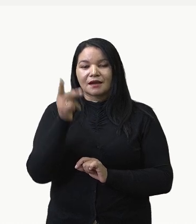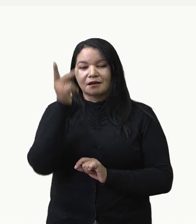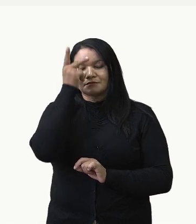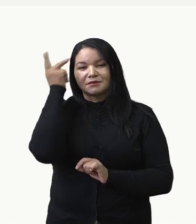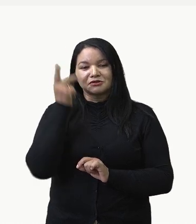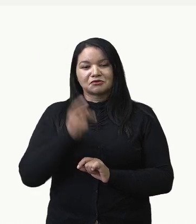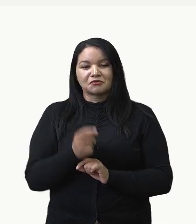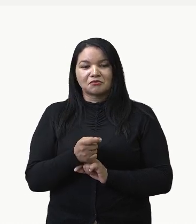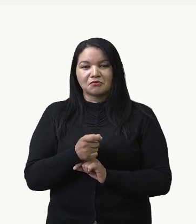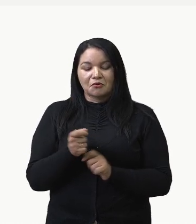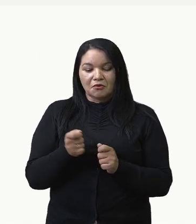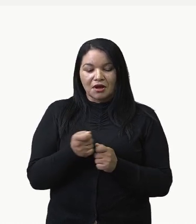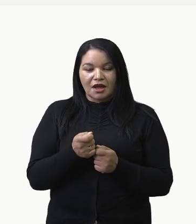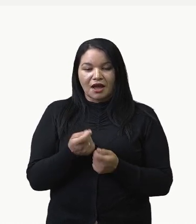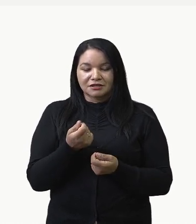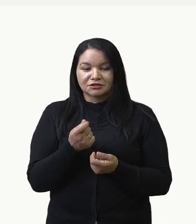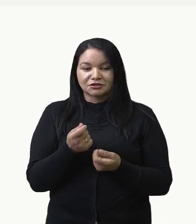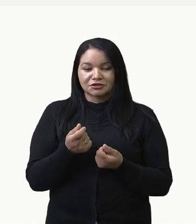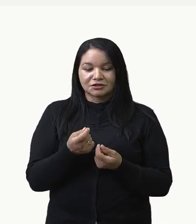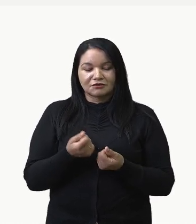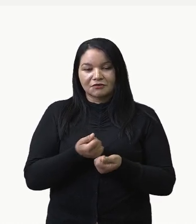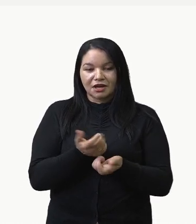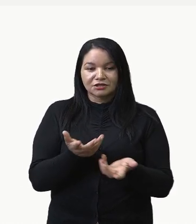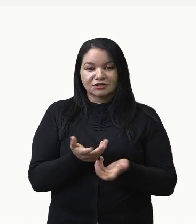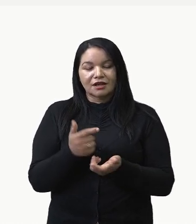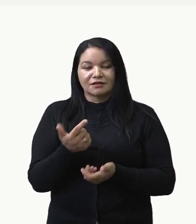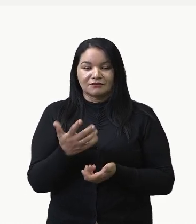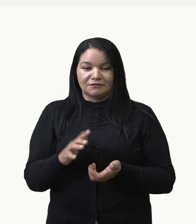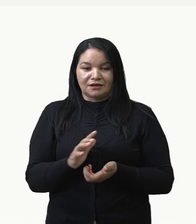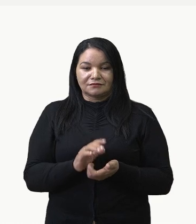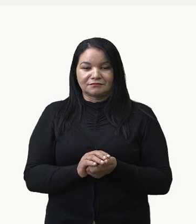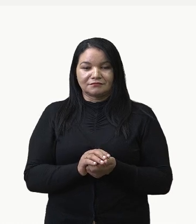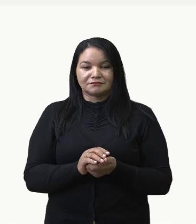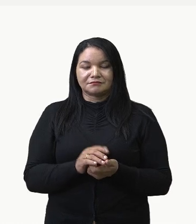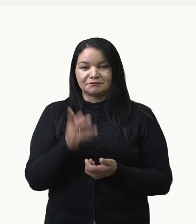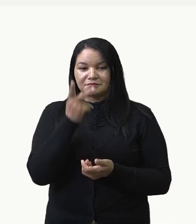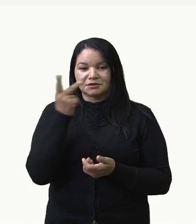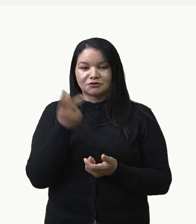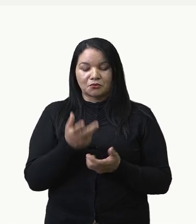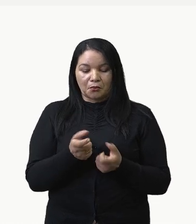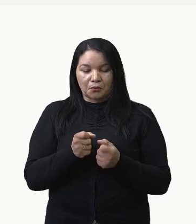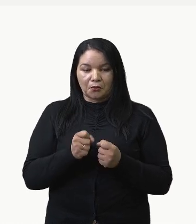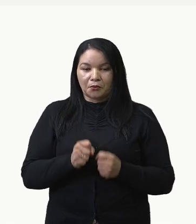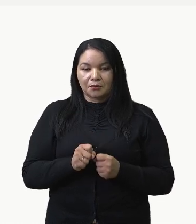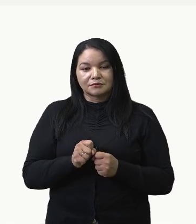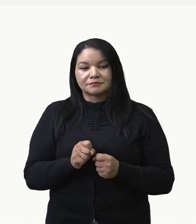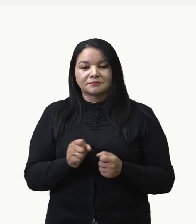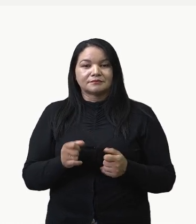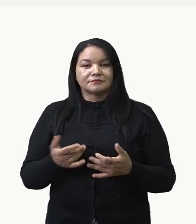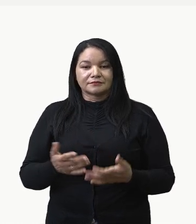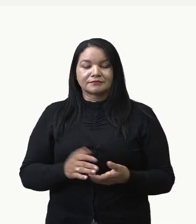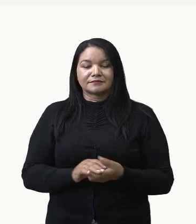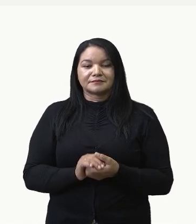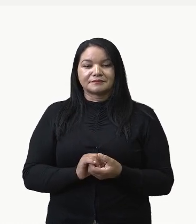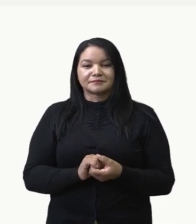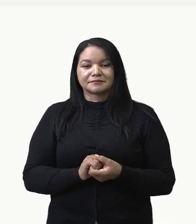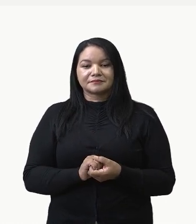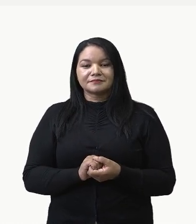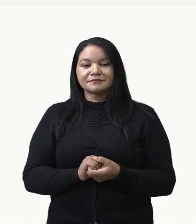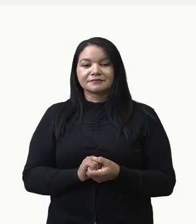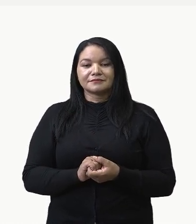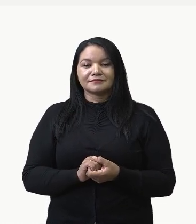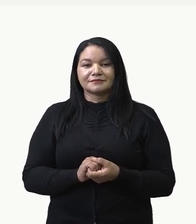gastar dinheiro nunca então rata significa uma pessoa tac uma Persona tac uma pessoa